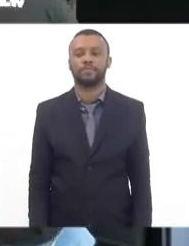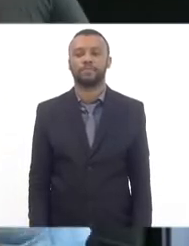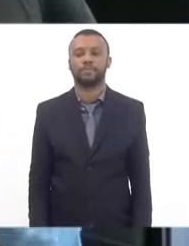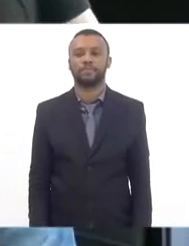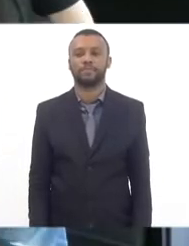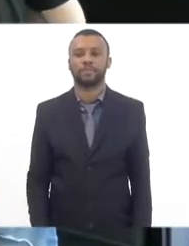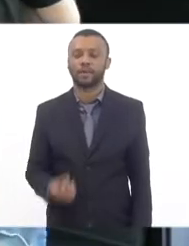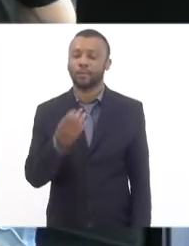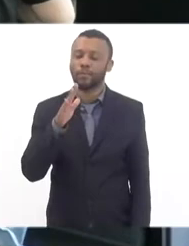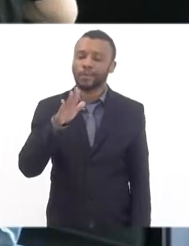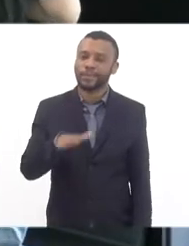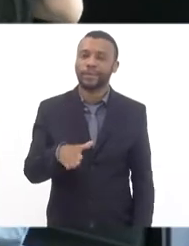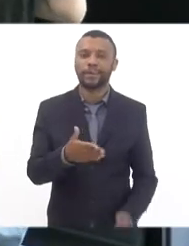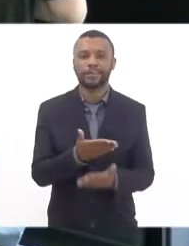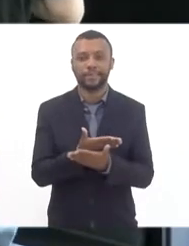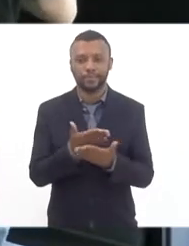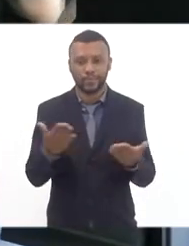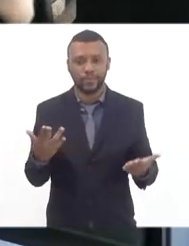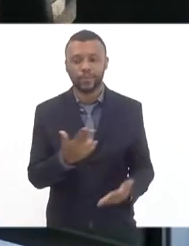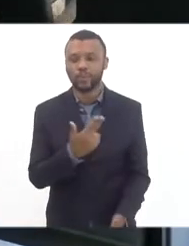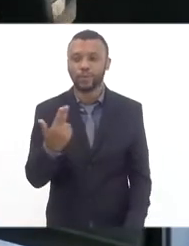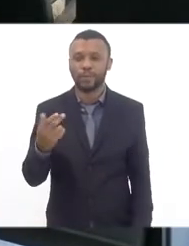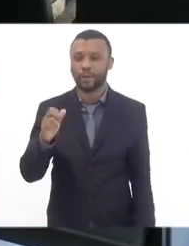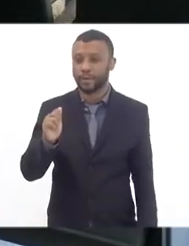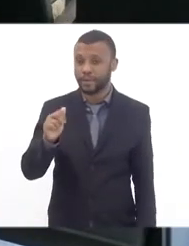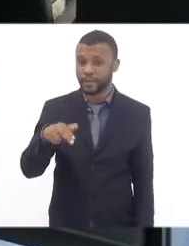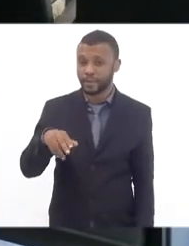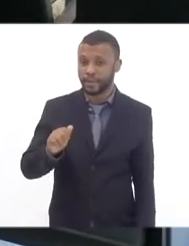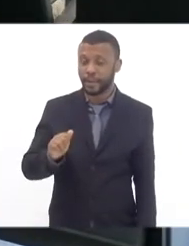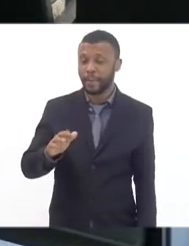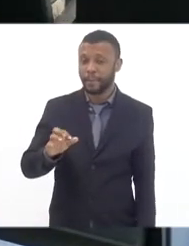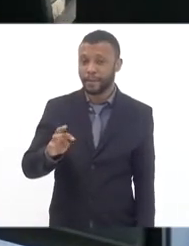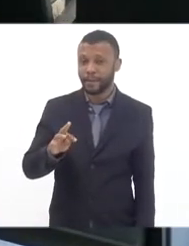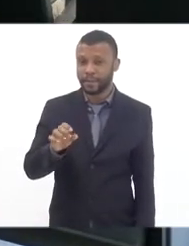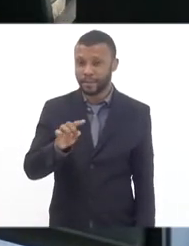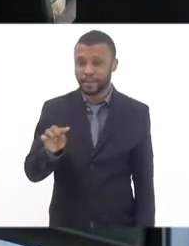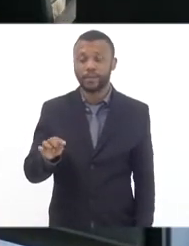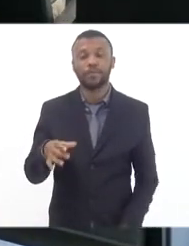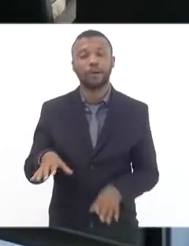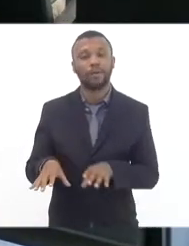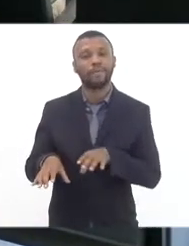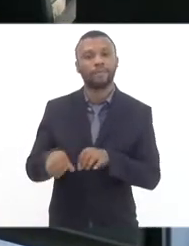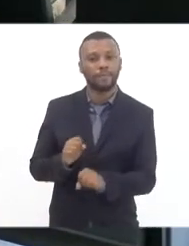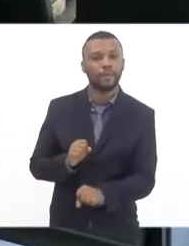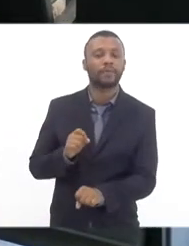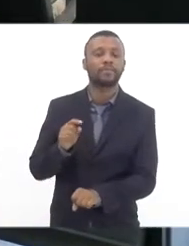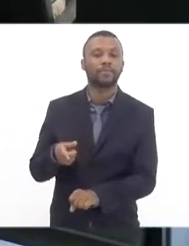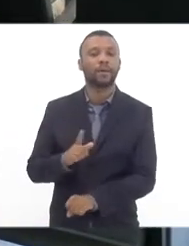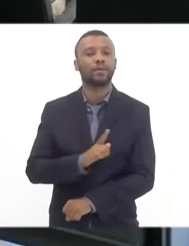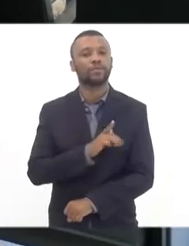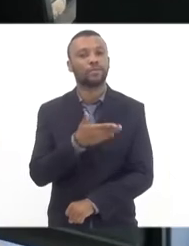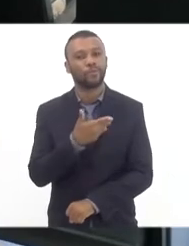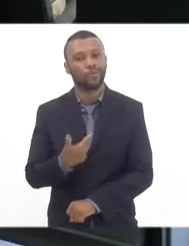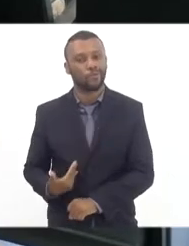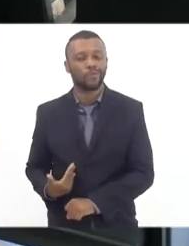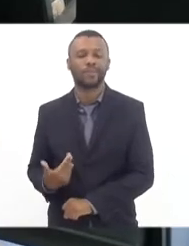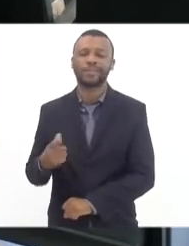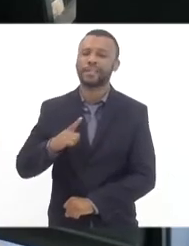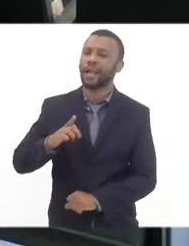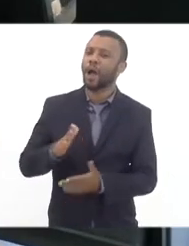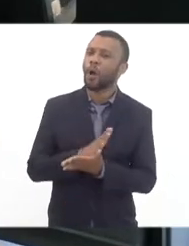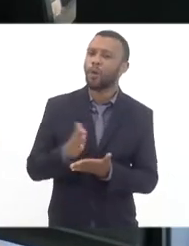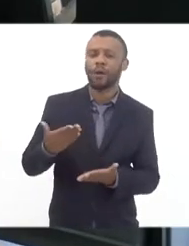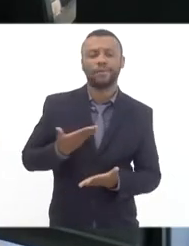Boa tarde a todos e todas. Eu sou Ana Beatriz, sou gestora pública de formação. Meu colega gestor, fico feliz de